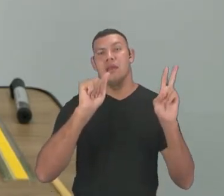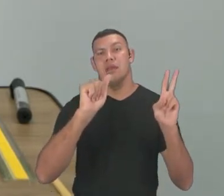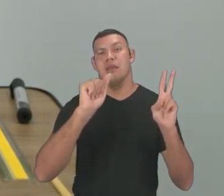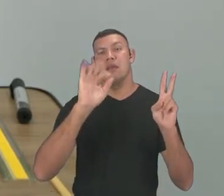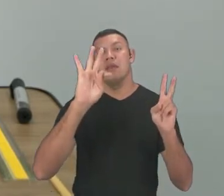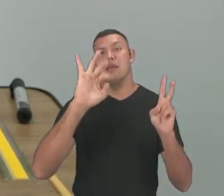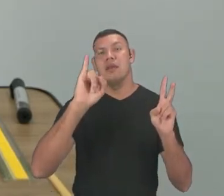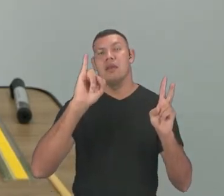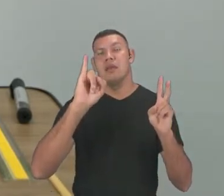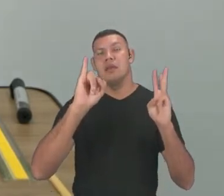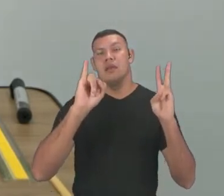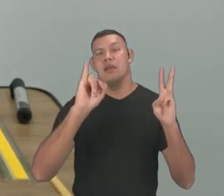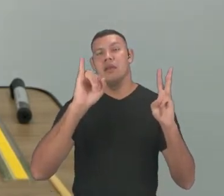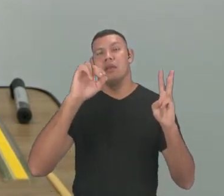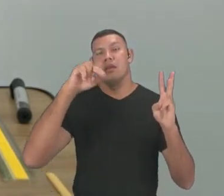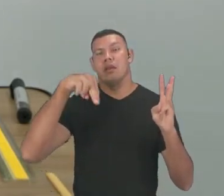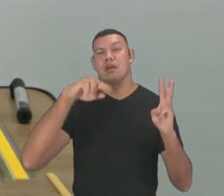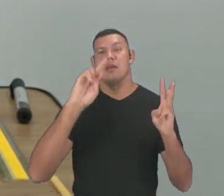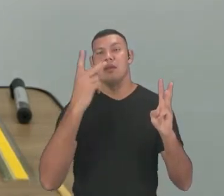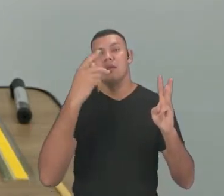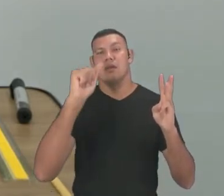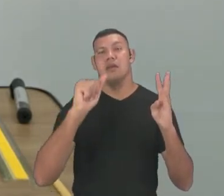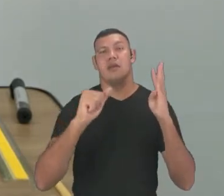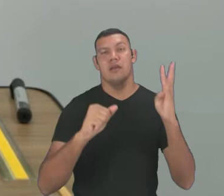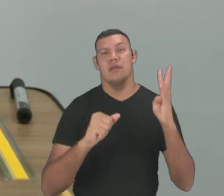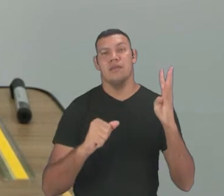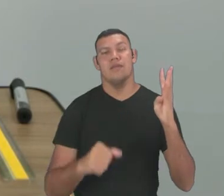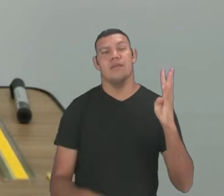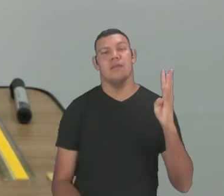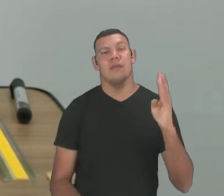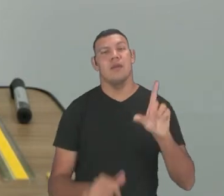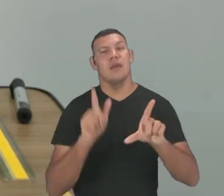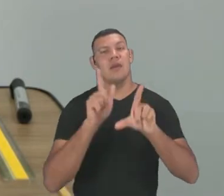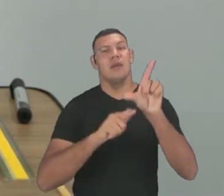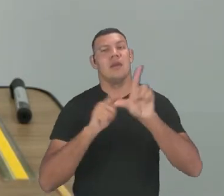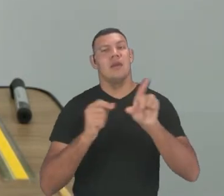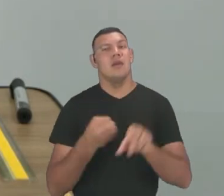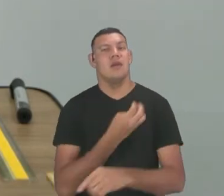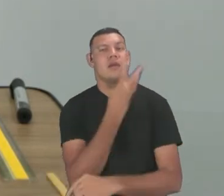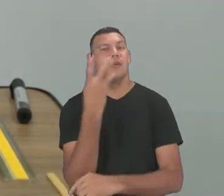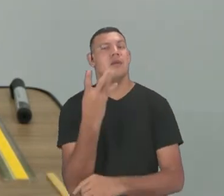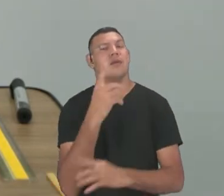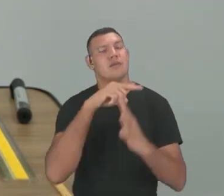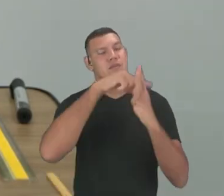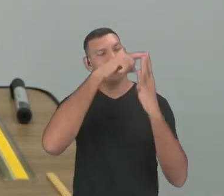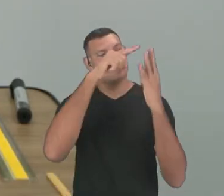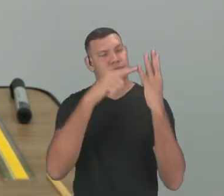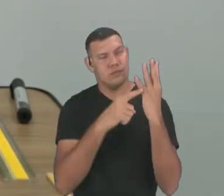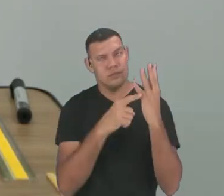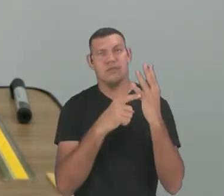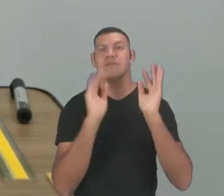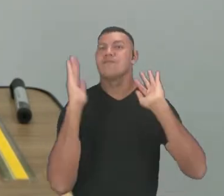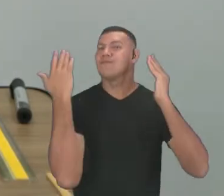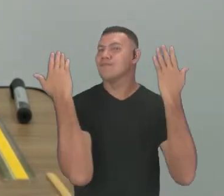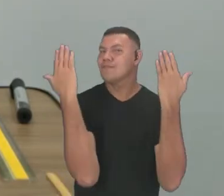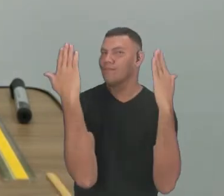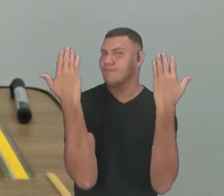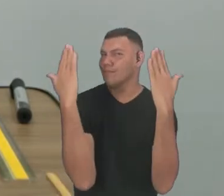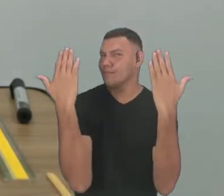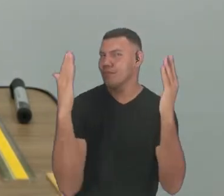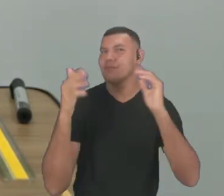batatinha quantos quantos sons tem a palavra batatinha quatro muito